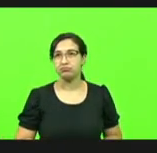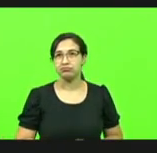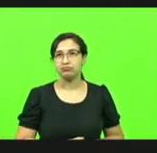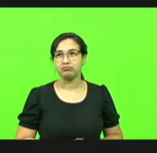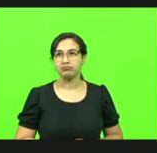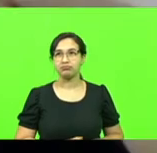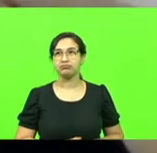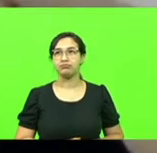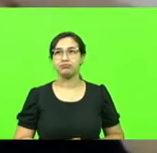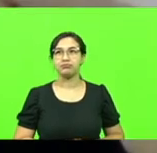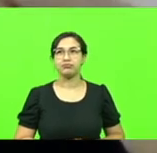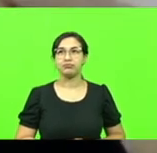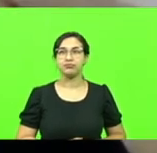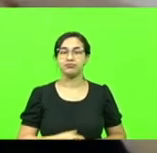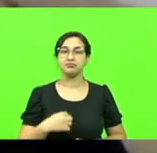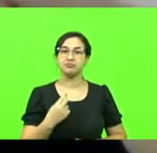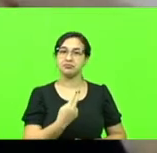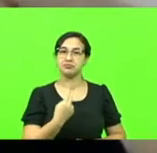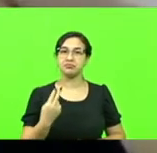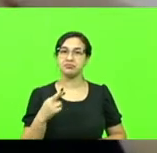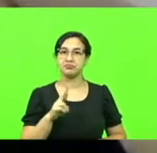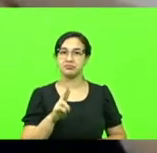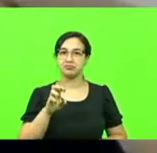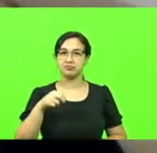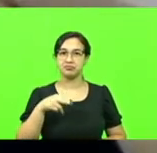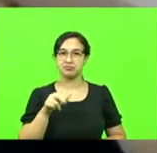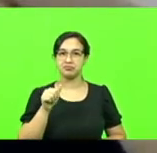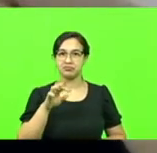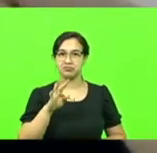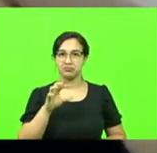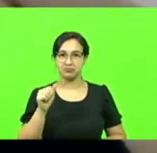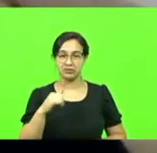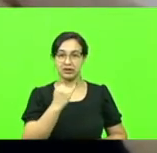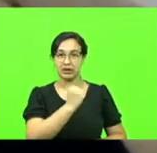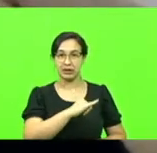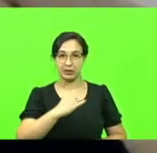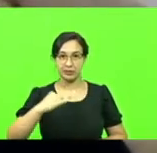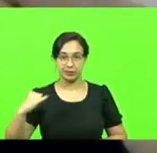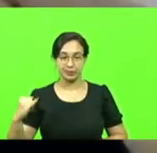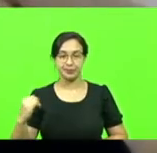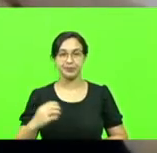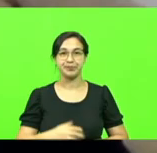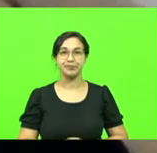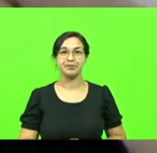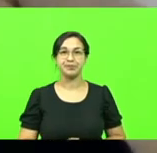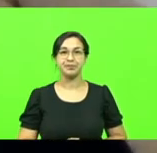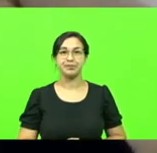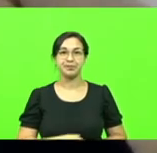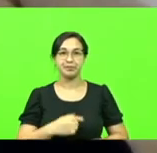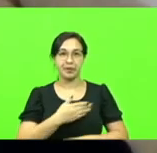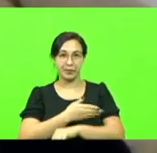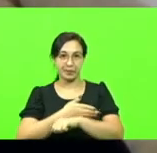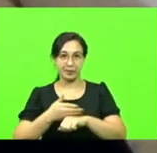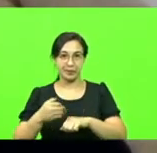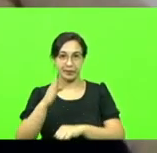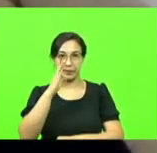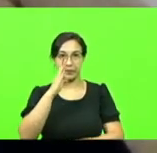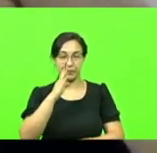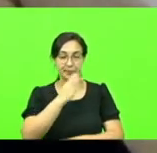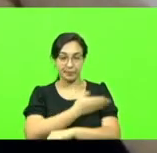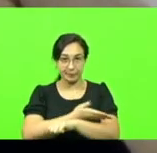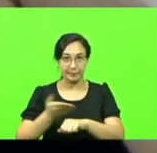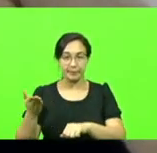Então, eu sou Renata, sou diretora da PAI de Imbituba há 9 anos, tenho a pele branca, os